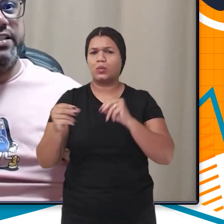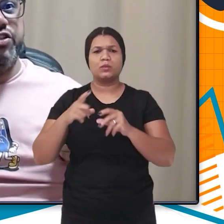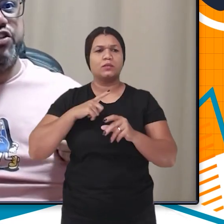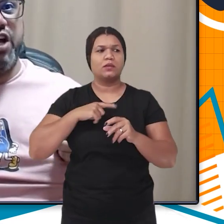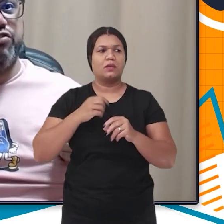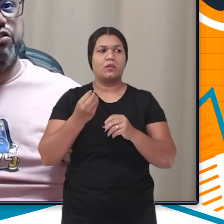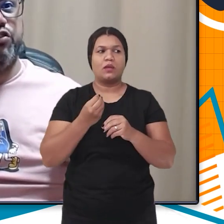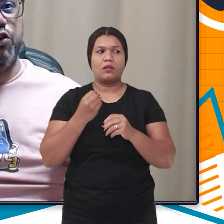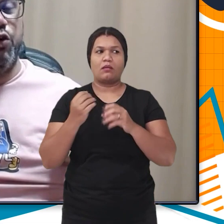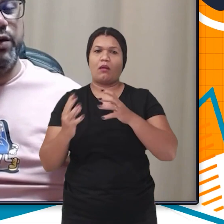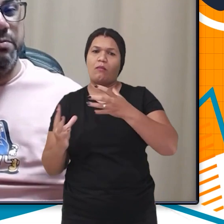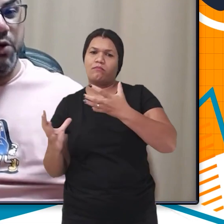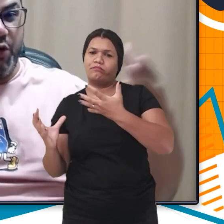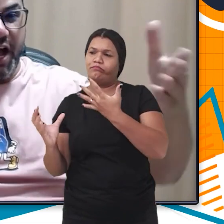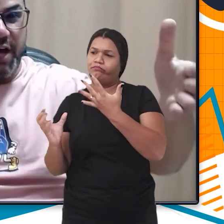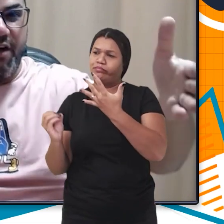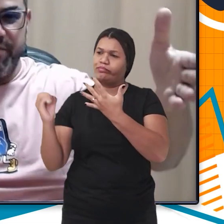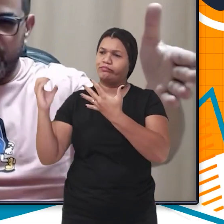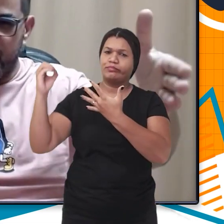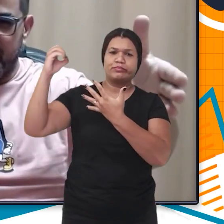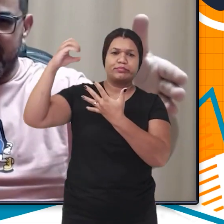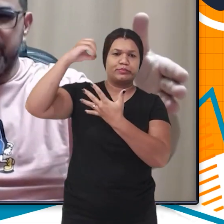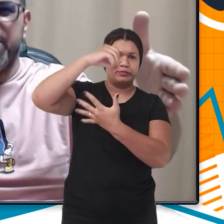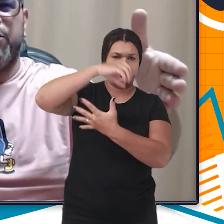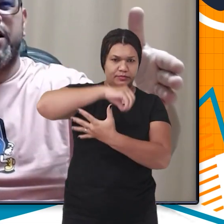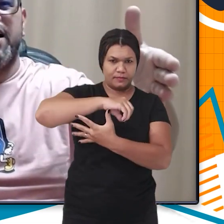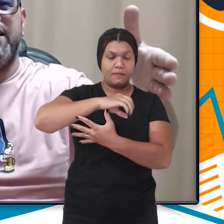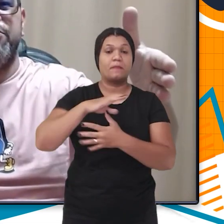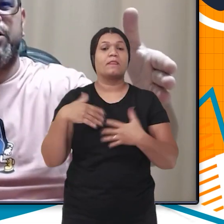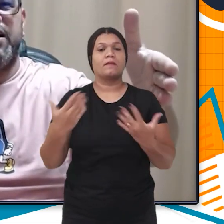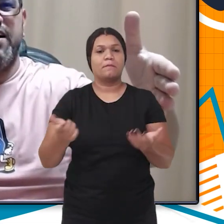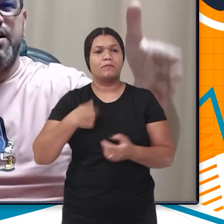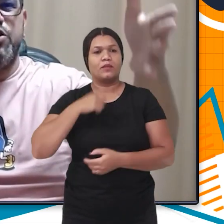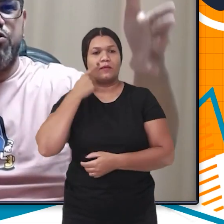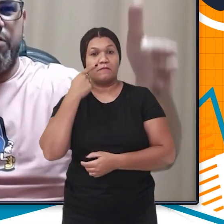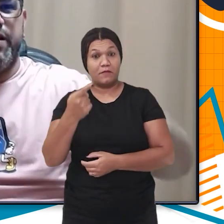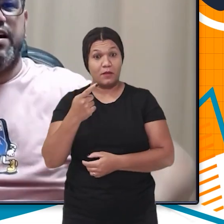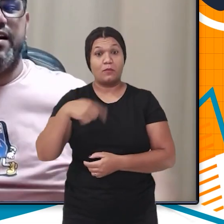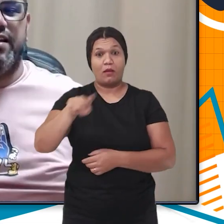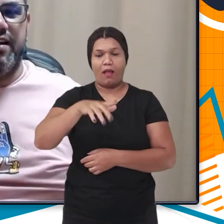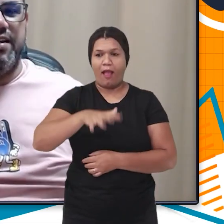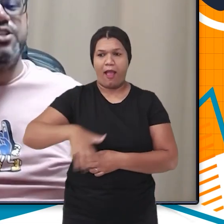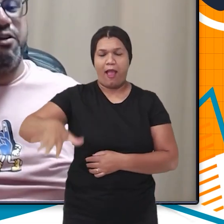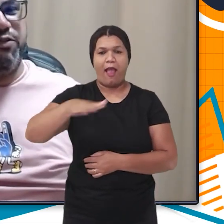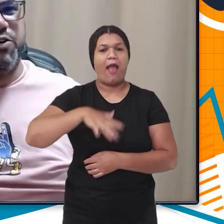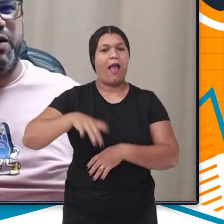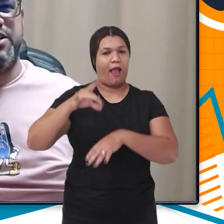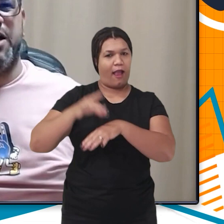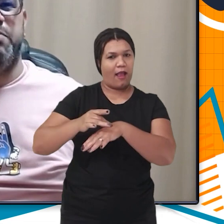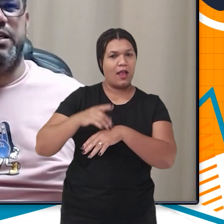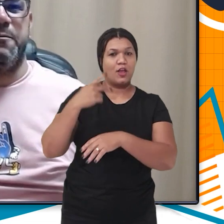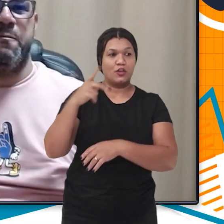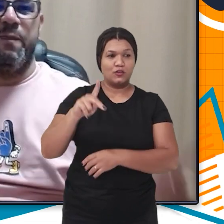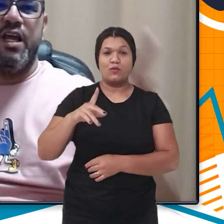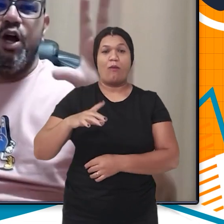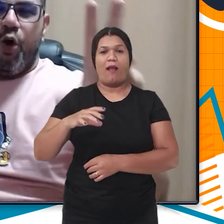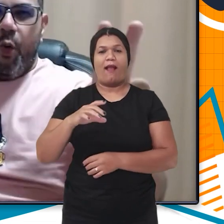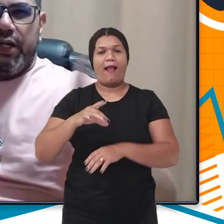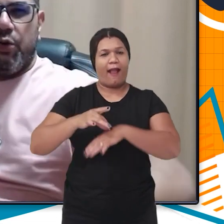Por mais indigesto que soe, meu caro amigo e minha cara amiga carnívora, sua picanha já foi um pé de